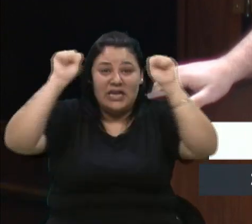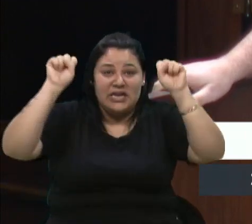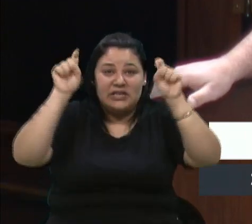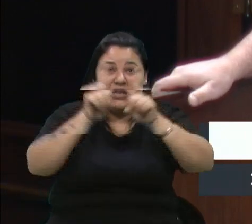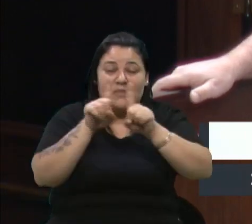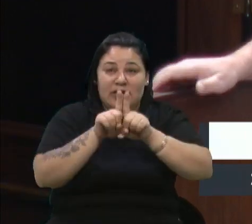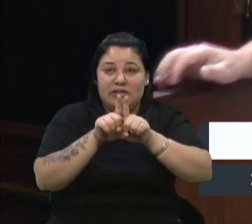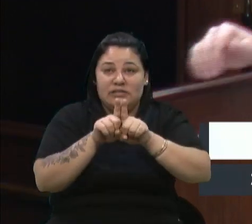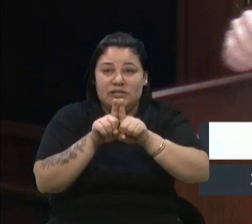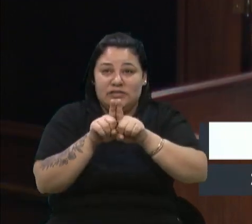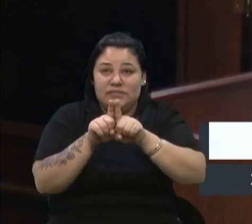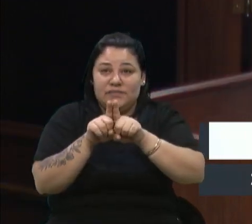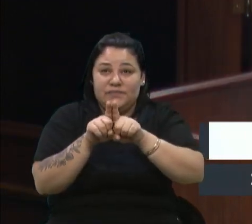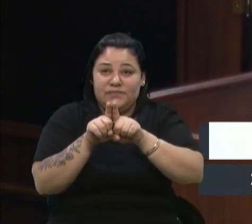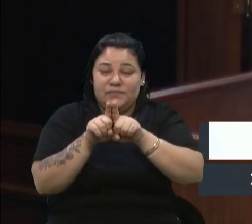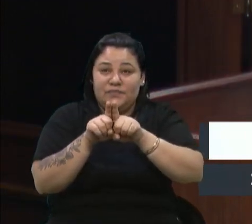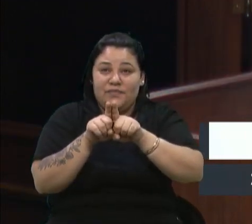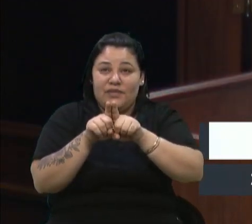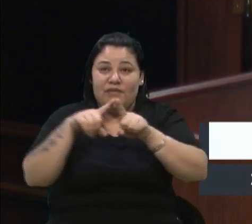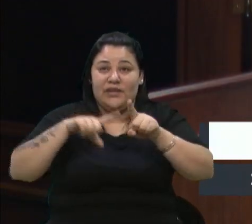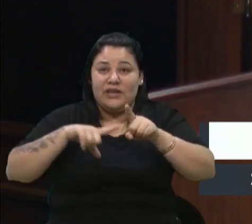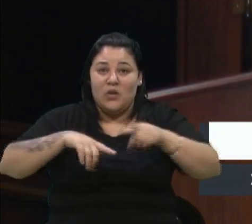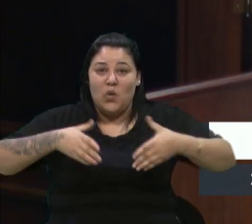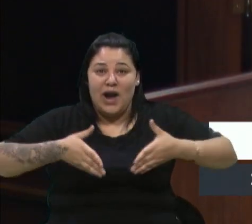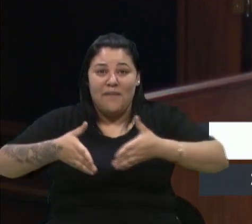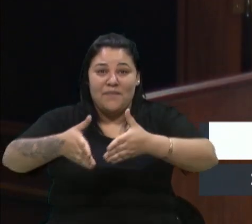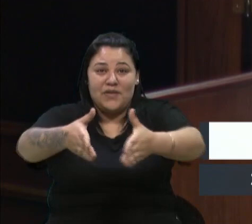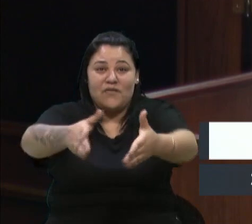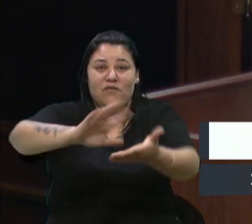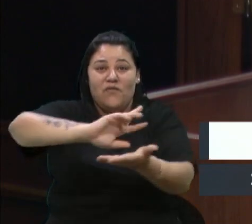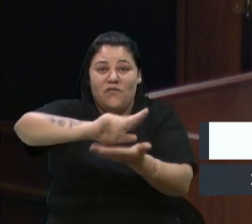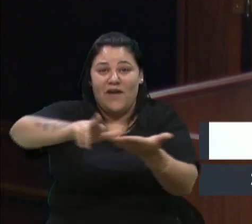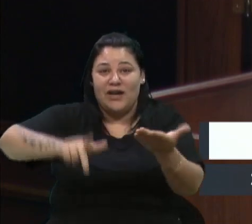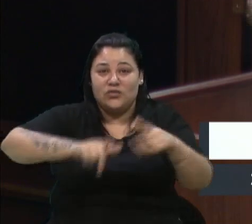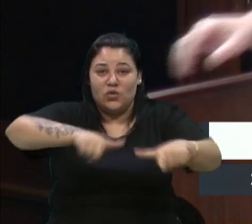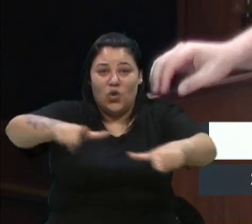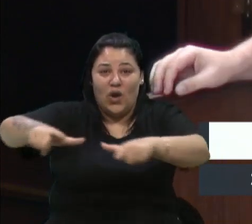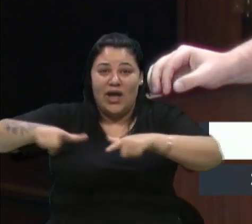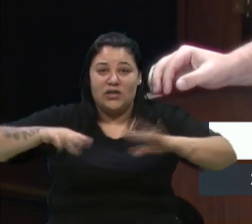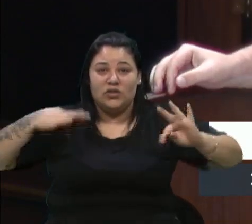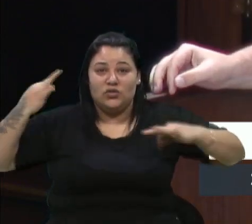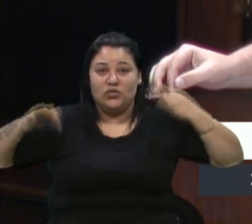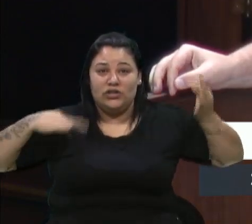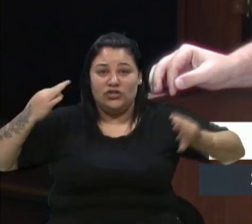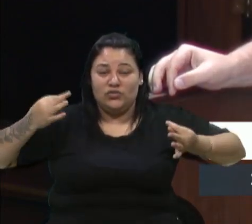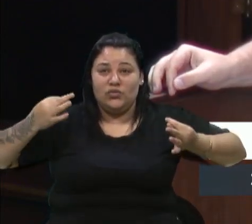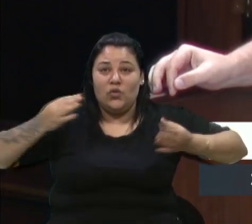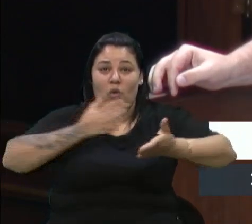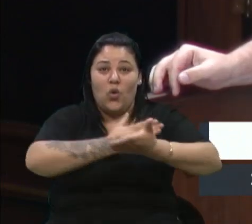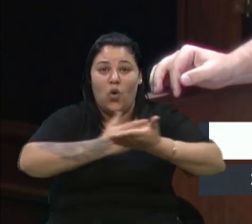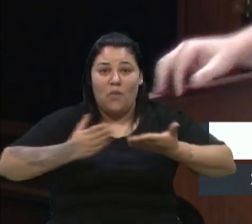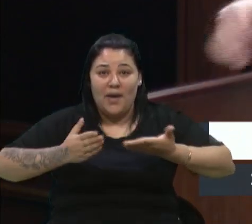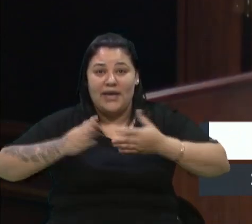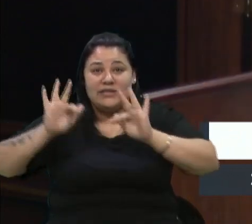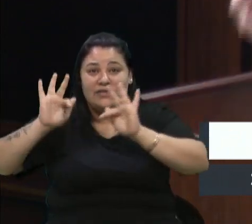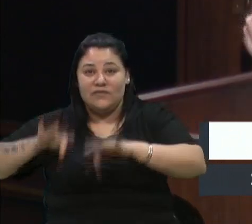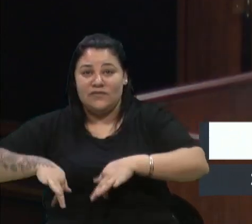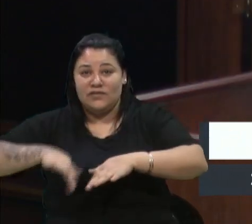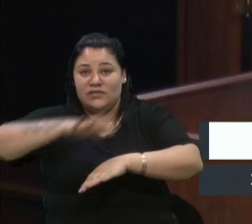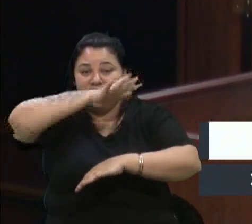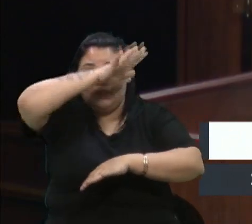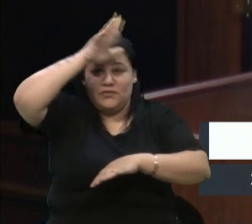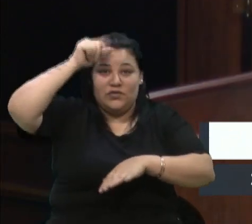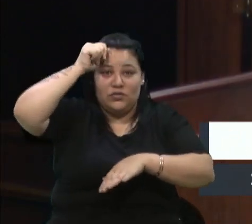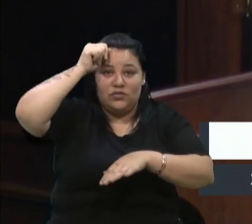Esse movimento que passa por diversos pontos turísticos do centro, além de largar e chegar na frente da prefeitura, ele passa pelo Monumento ao